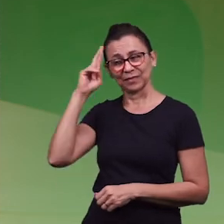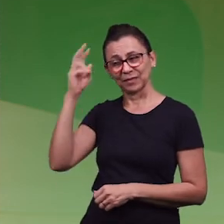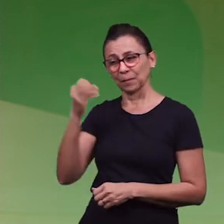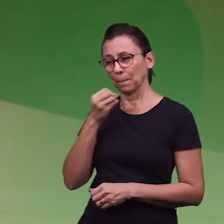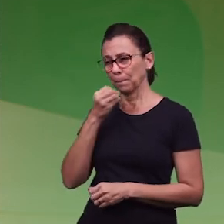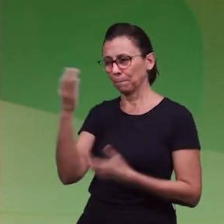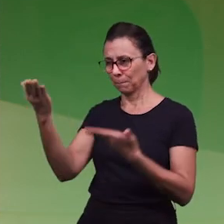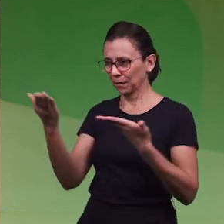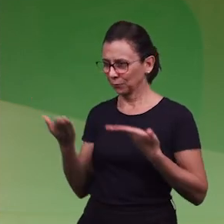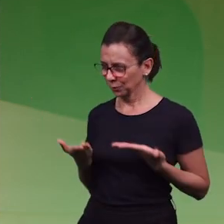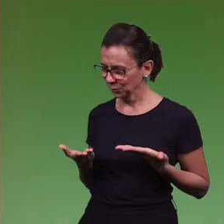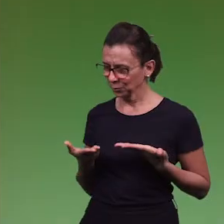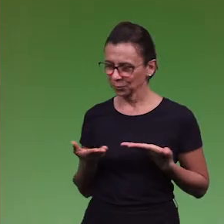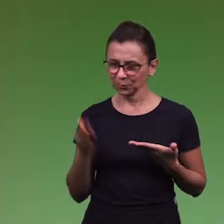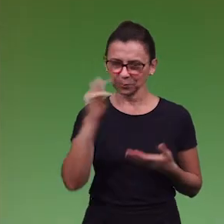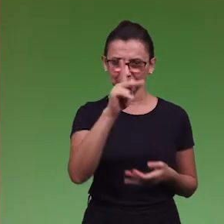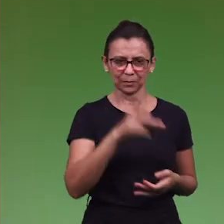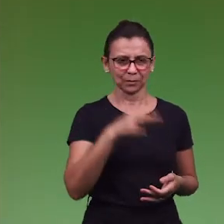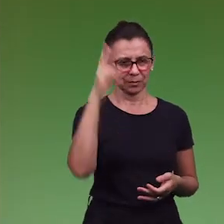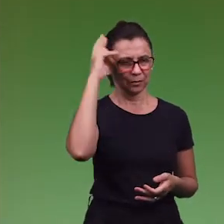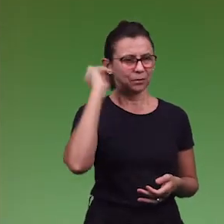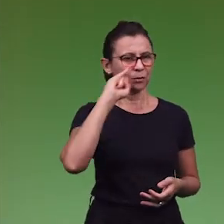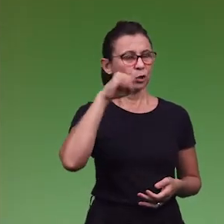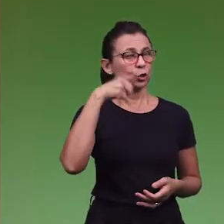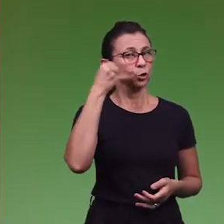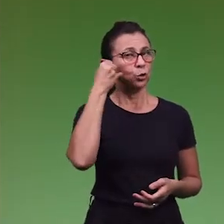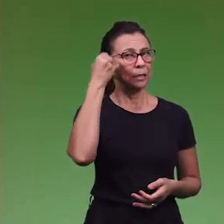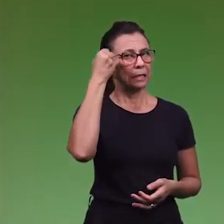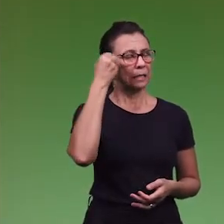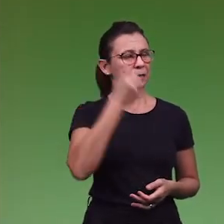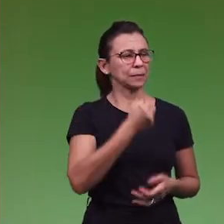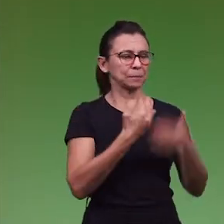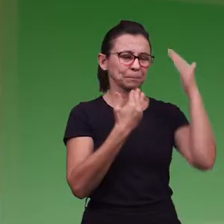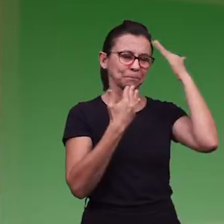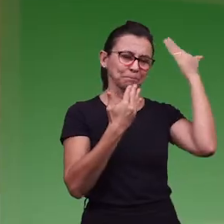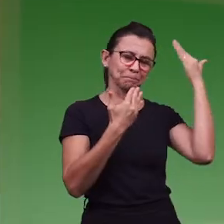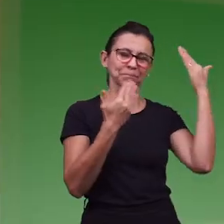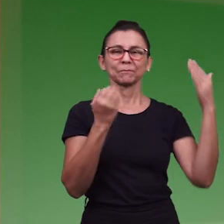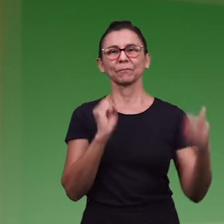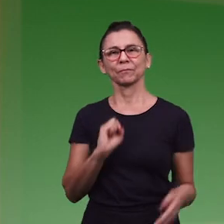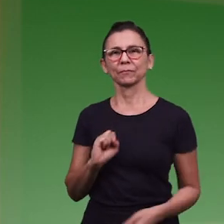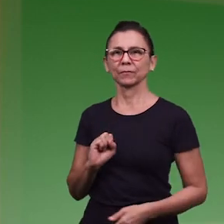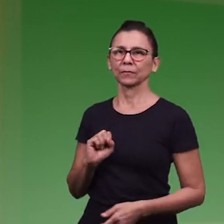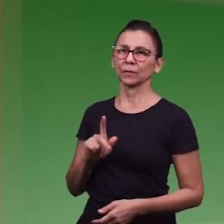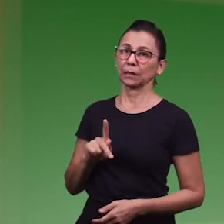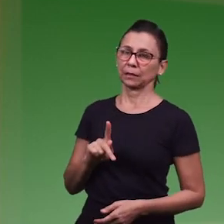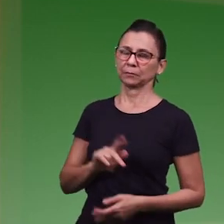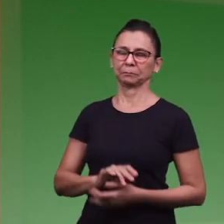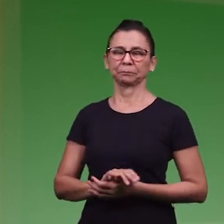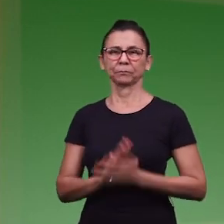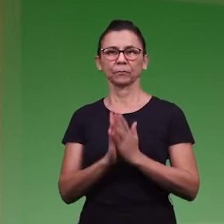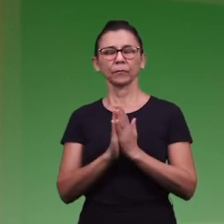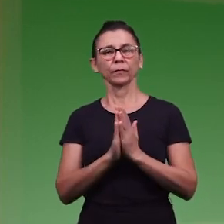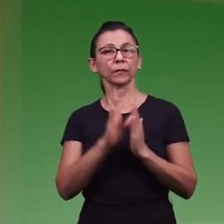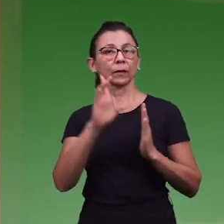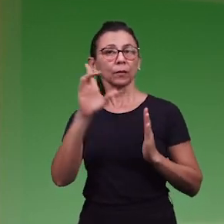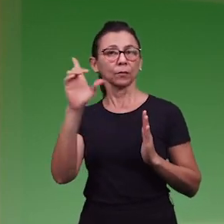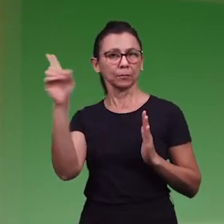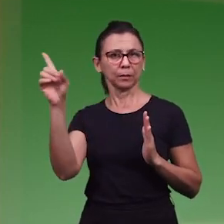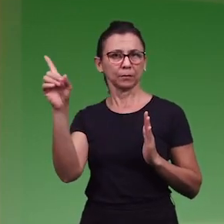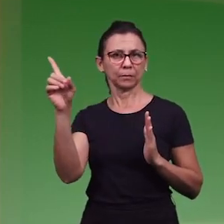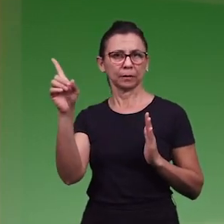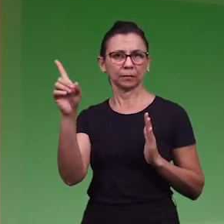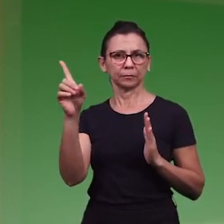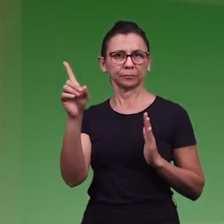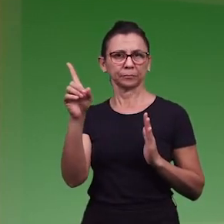seja bem-vindo mais uma vez. A paz do Senhor, pastor Josias, muito obrigado. Muito bem. A palavra do Senhor, e nós vamos